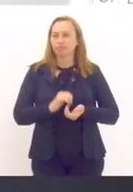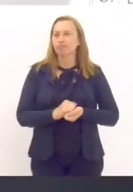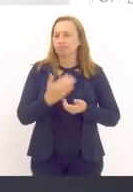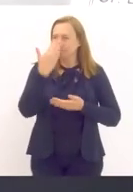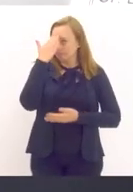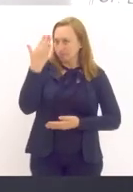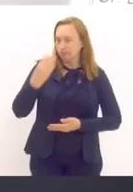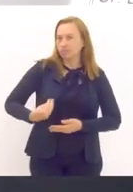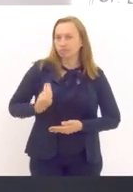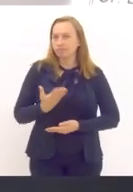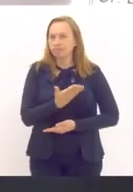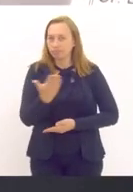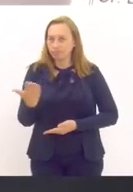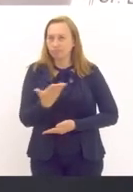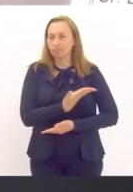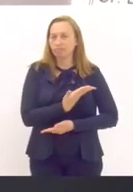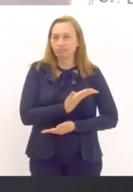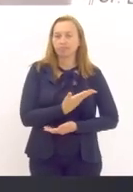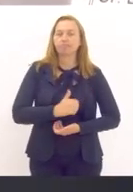aqui a presença dos colegas,